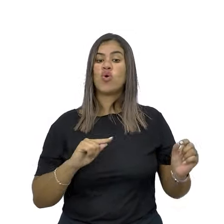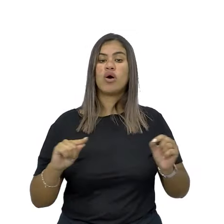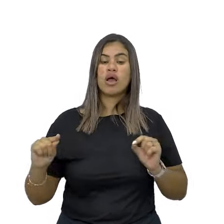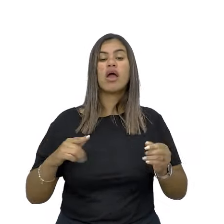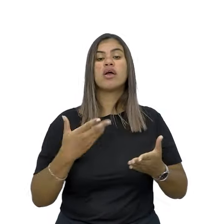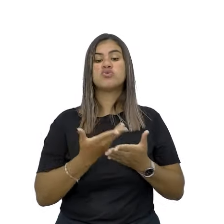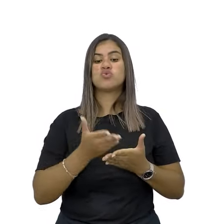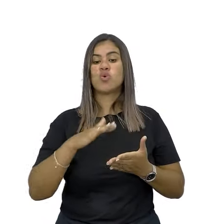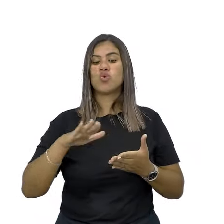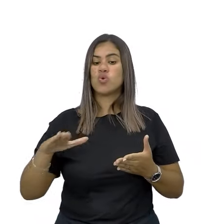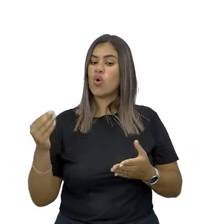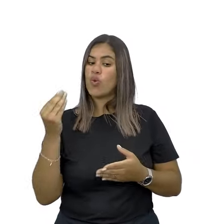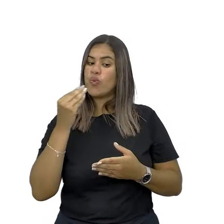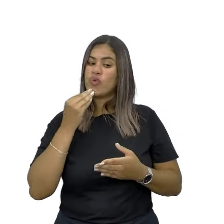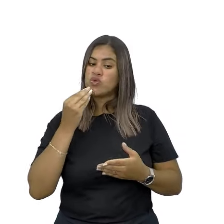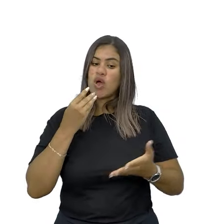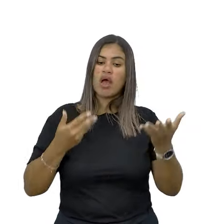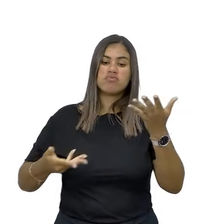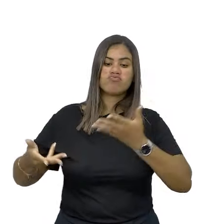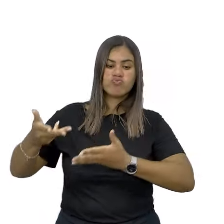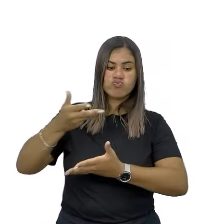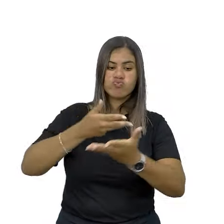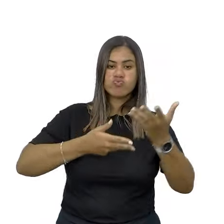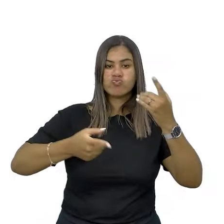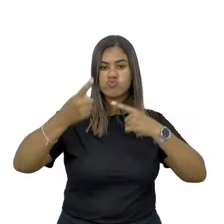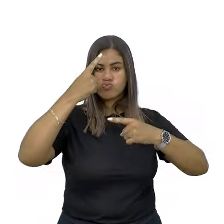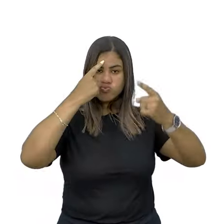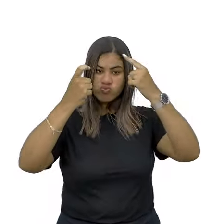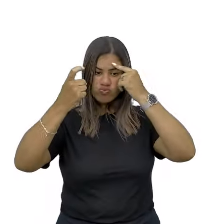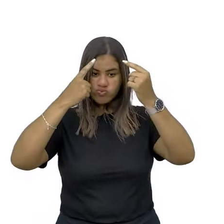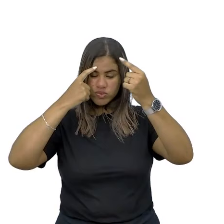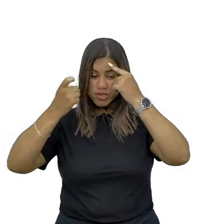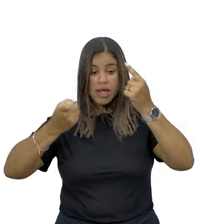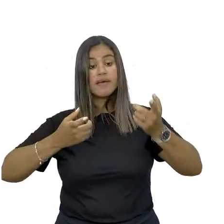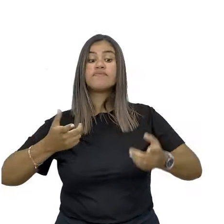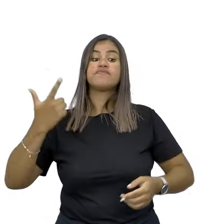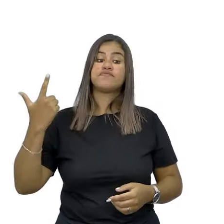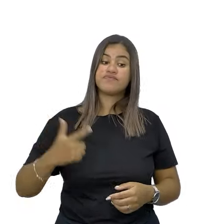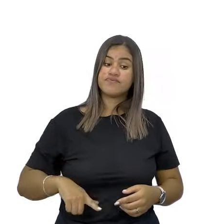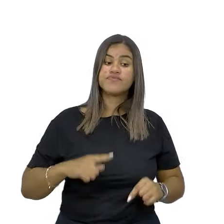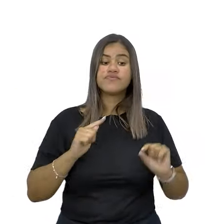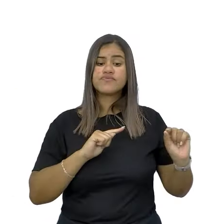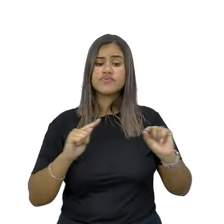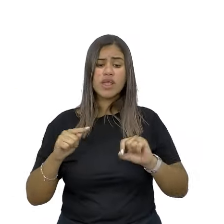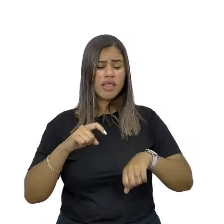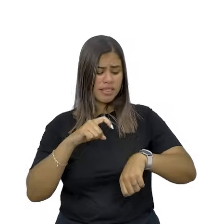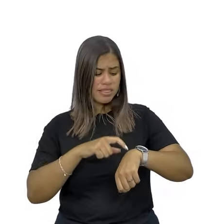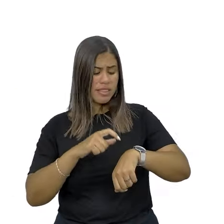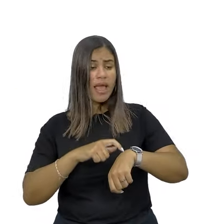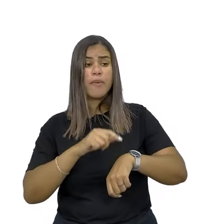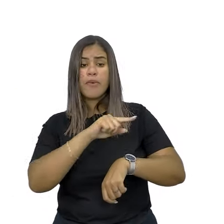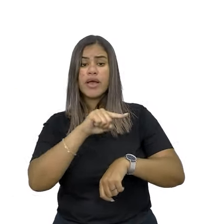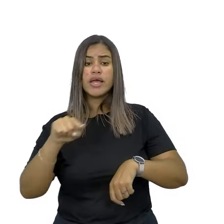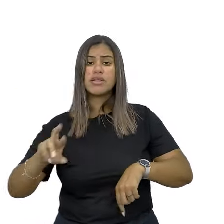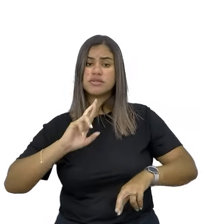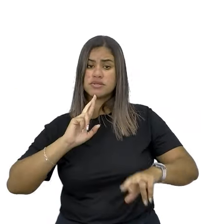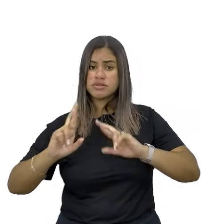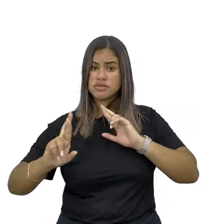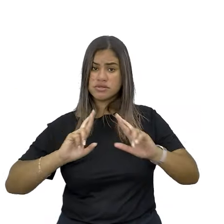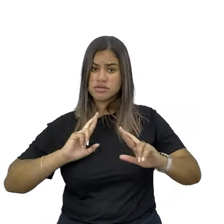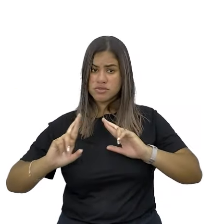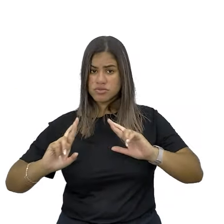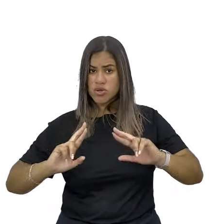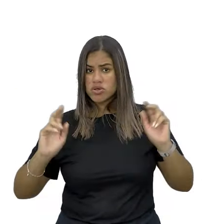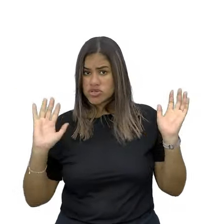que os estudantes possam compartilhar e integrar suas ideias entre os estudantes. Foi deixado um tempo para a sistematização das